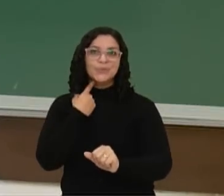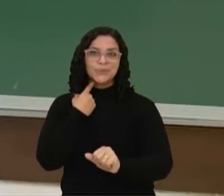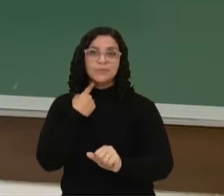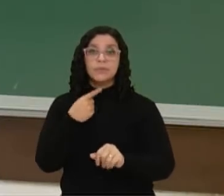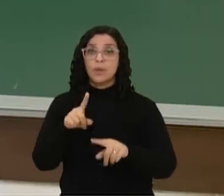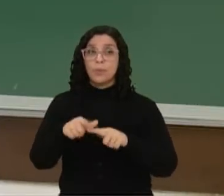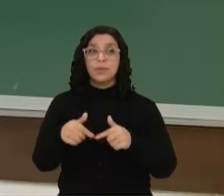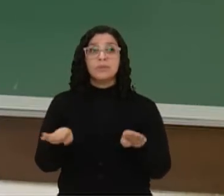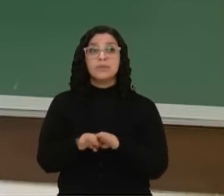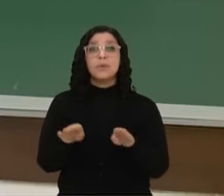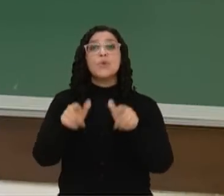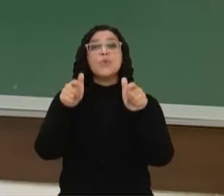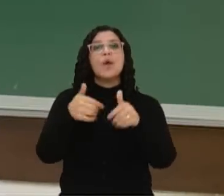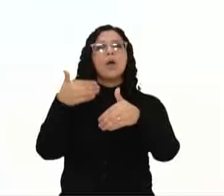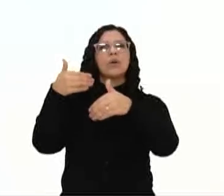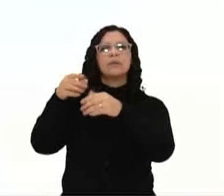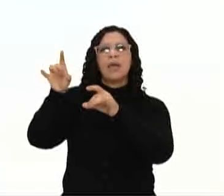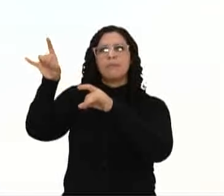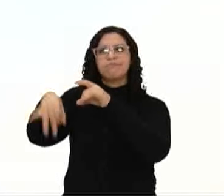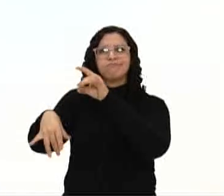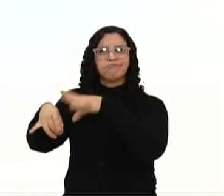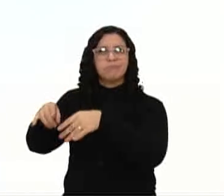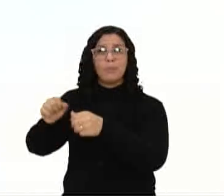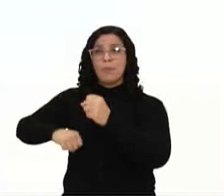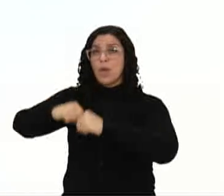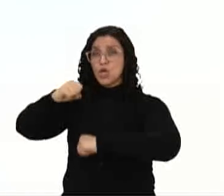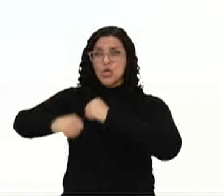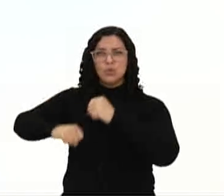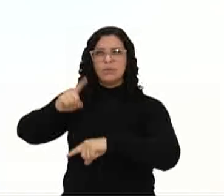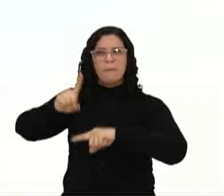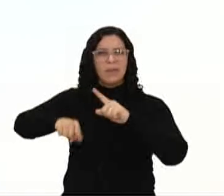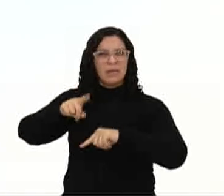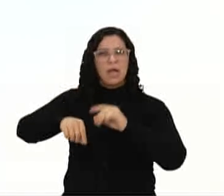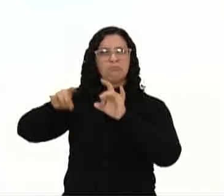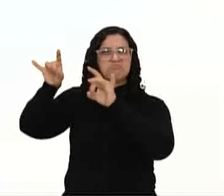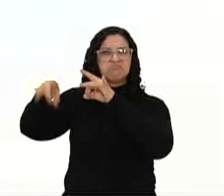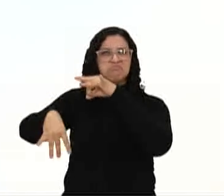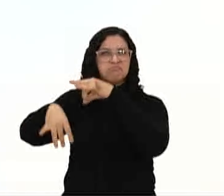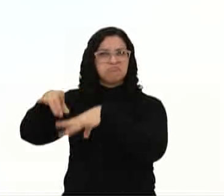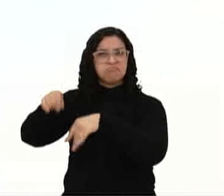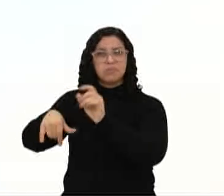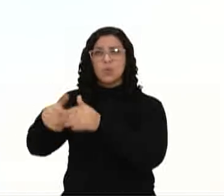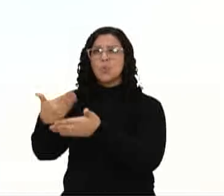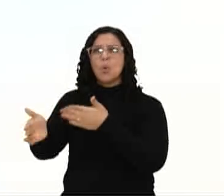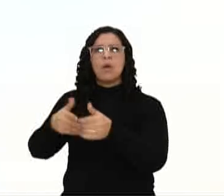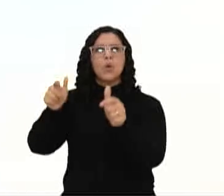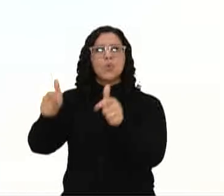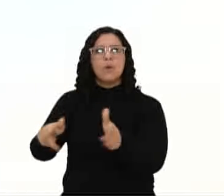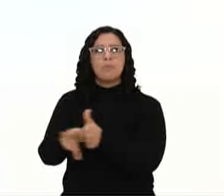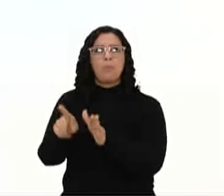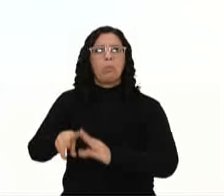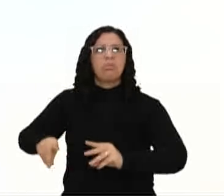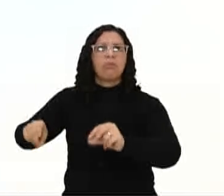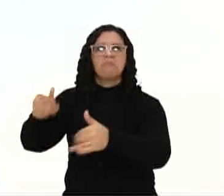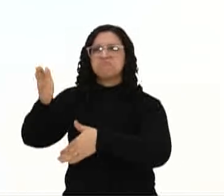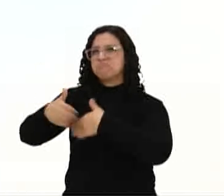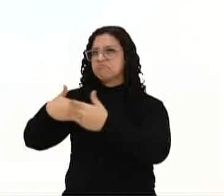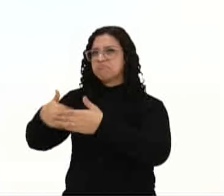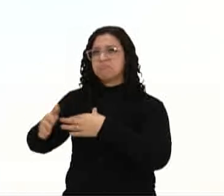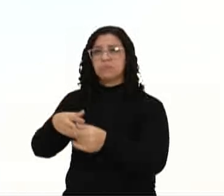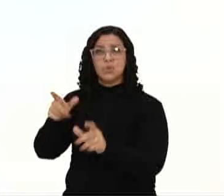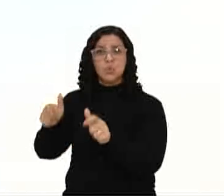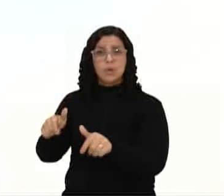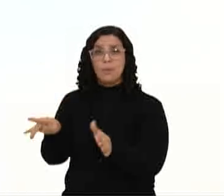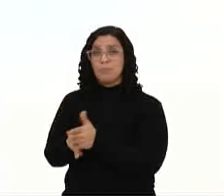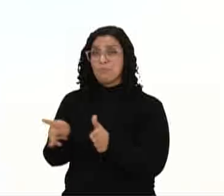Os depósitos ilegais de despejos industriais, então aí é a questão das indústrias que descartam indevidamente